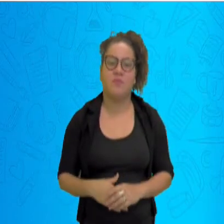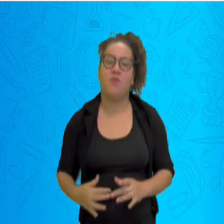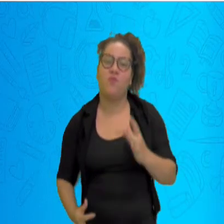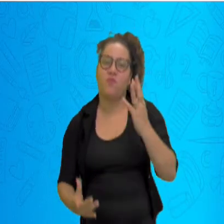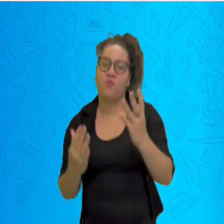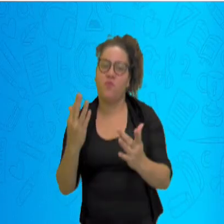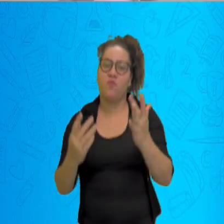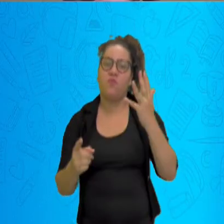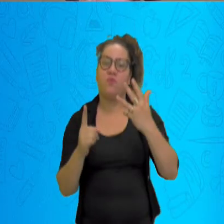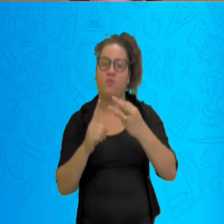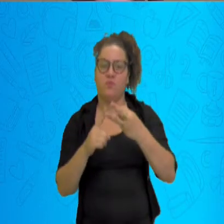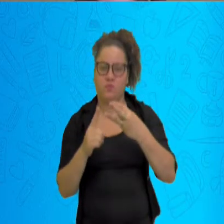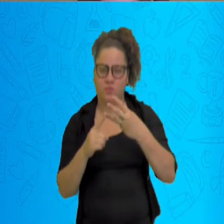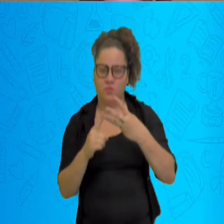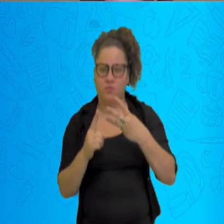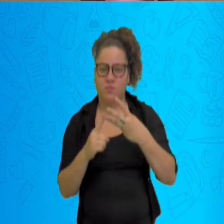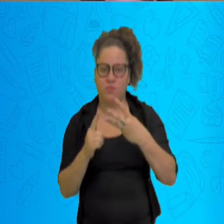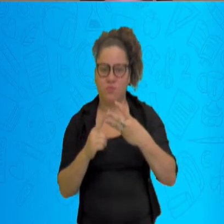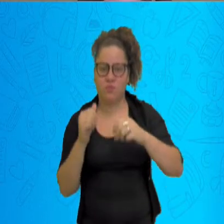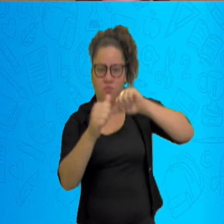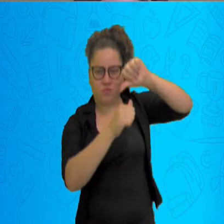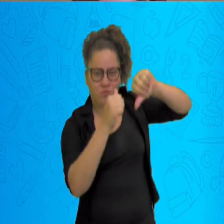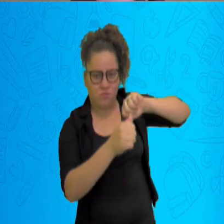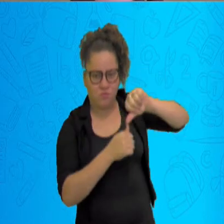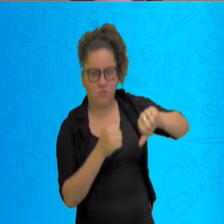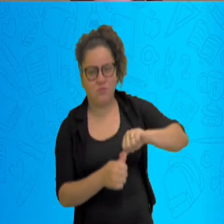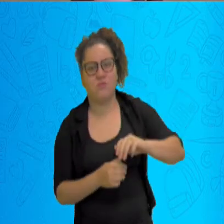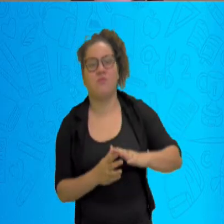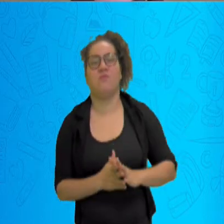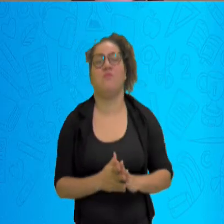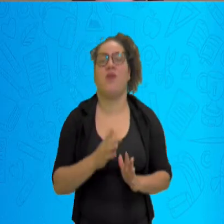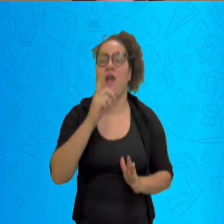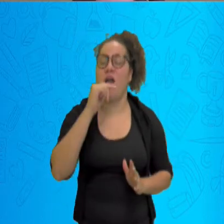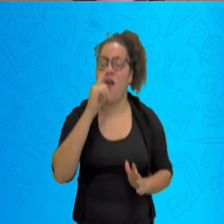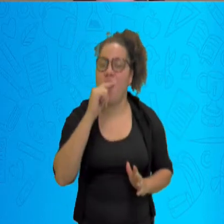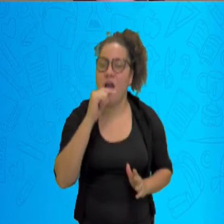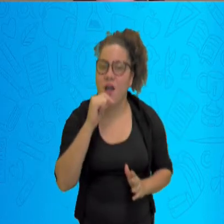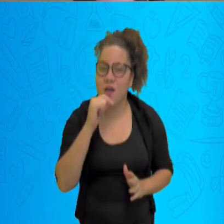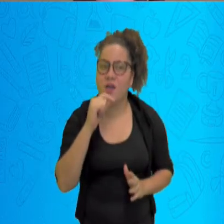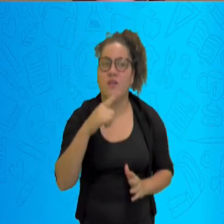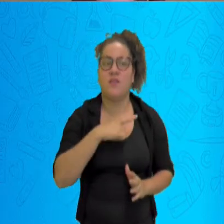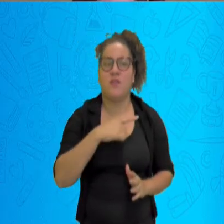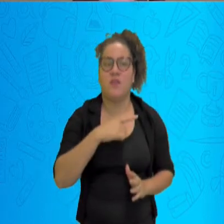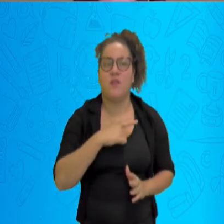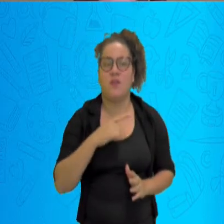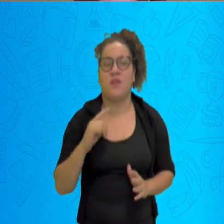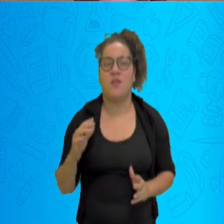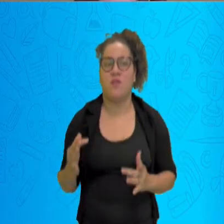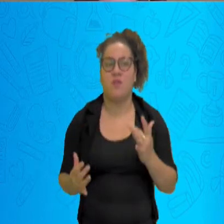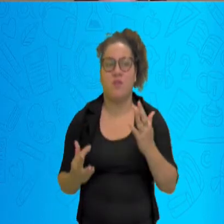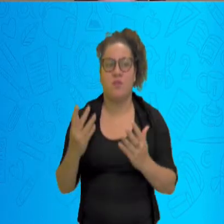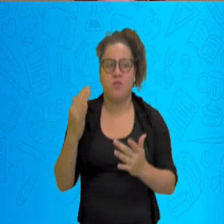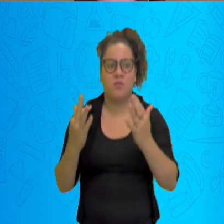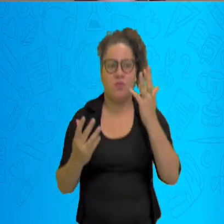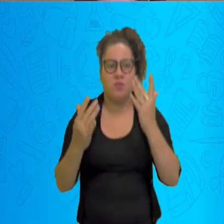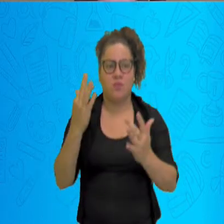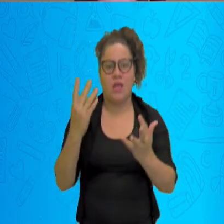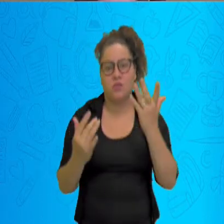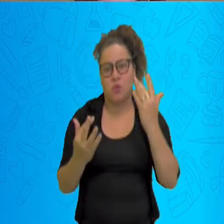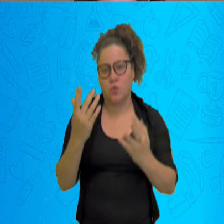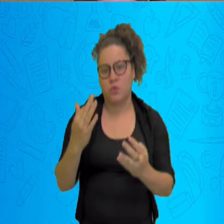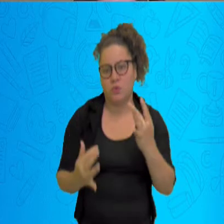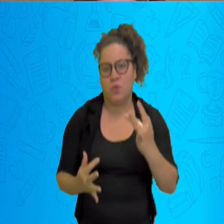Estado gasoso. No estado gasoso, a água também tem forma própria. A água se encontra no